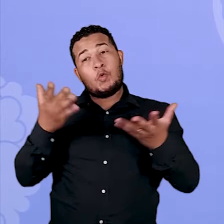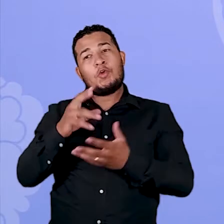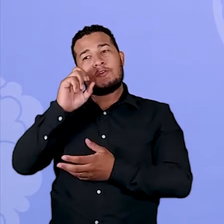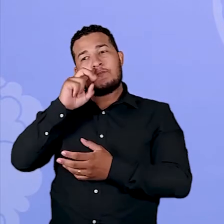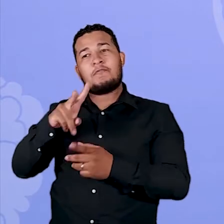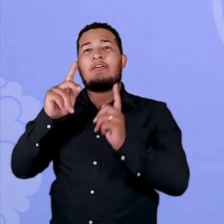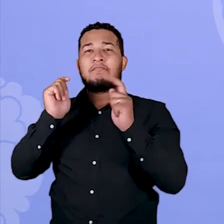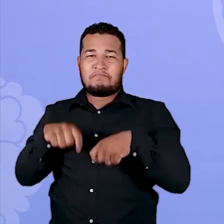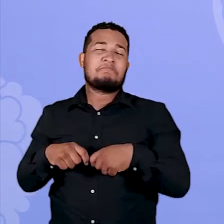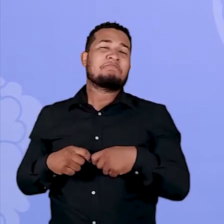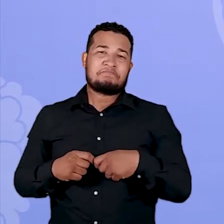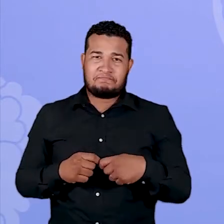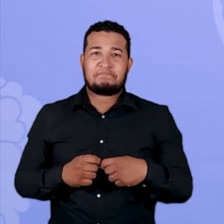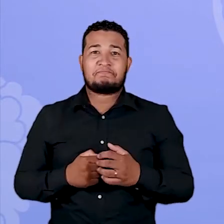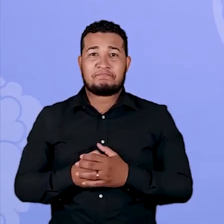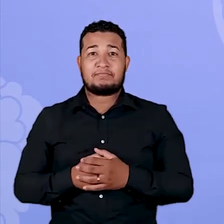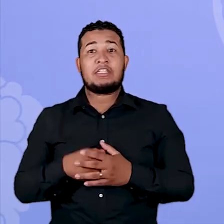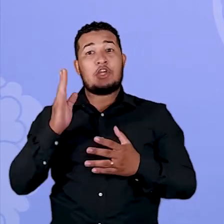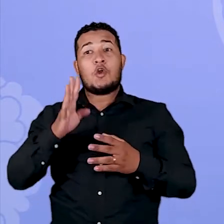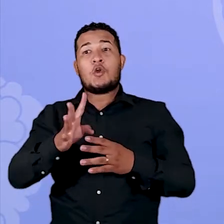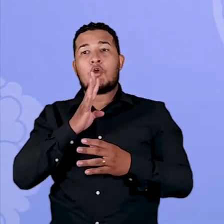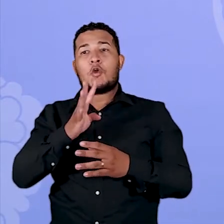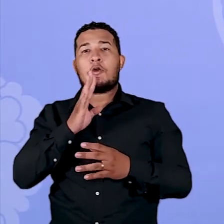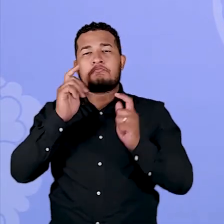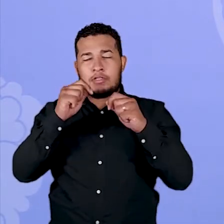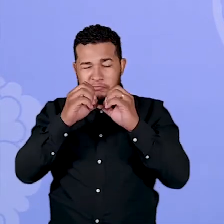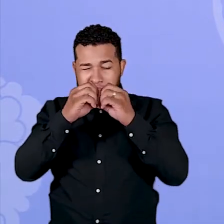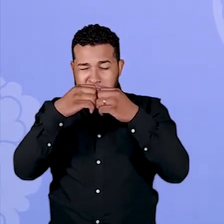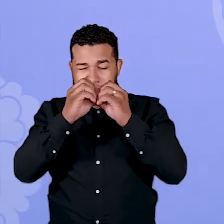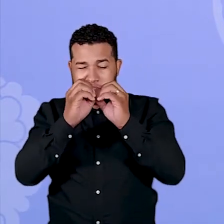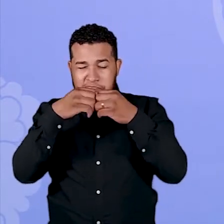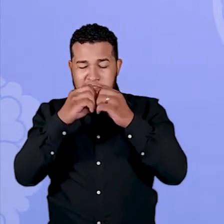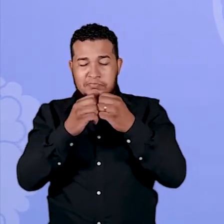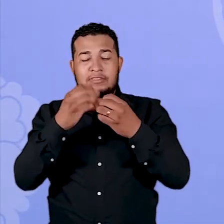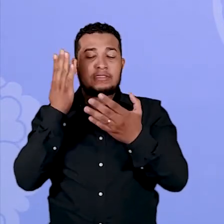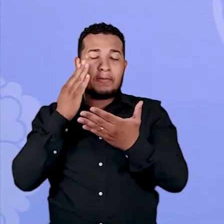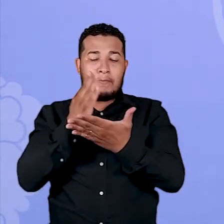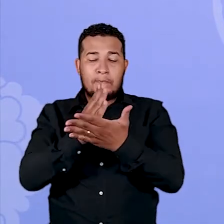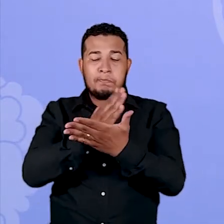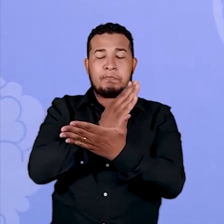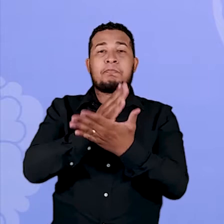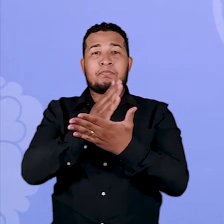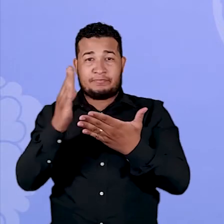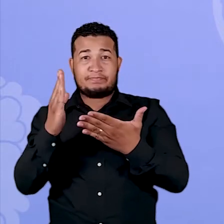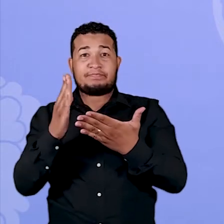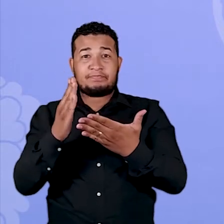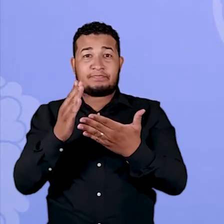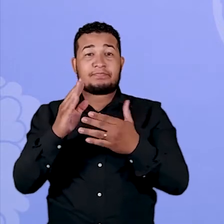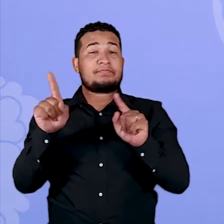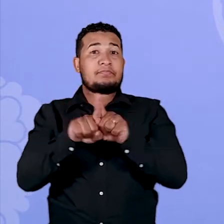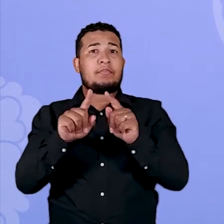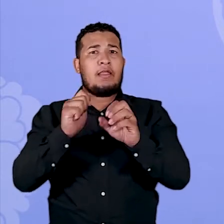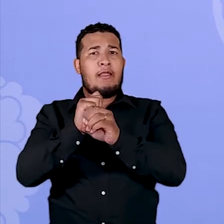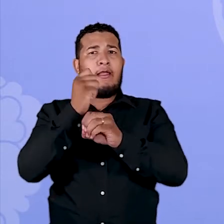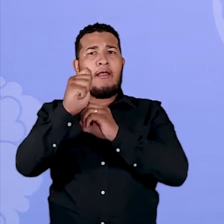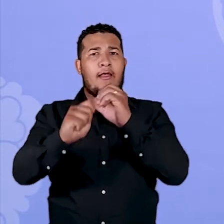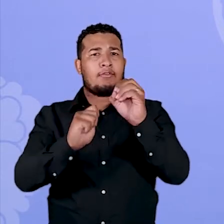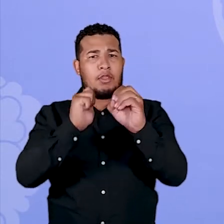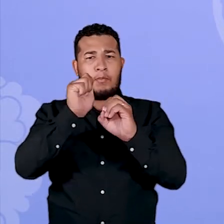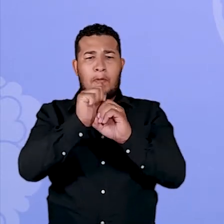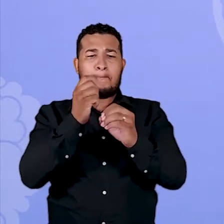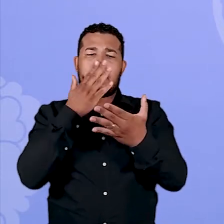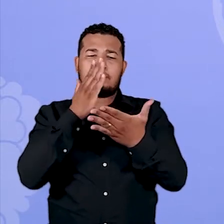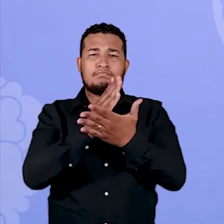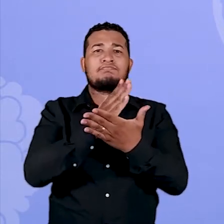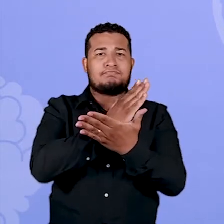que essa, na verdade, não funciona assim. Já consegue se dividir um átomo. E aí é bem legal essa ideia de dividir um átomo. Bom,